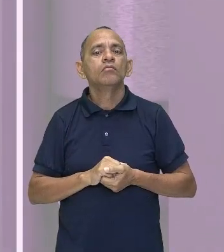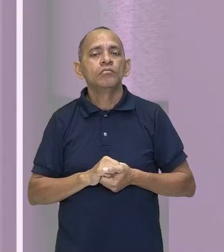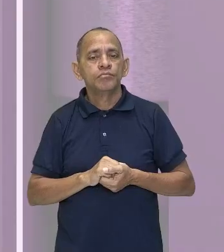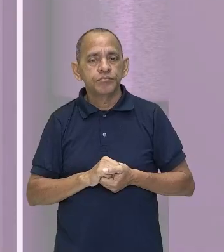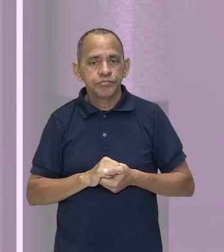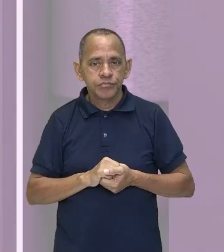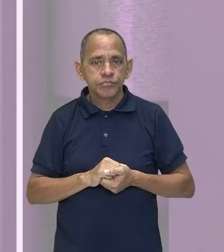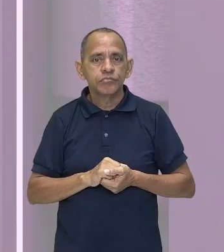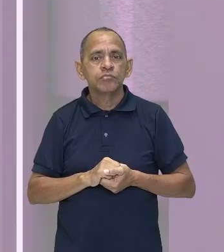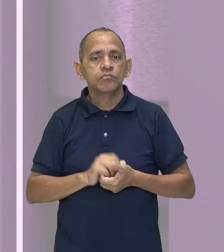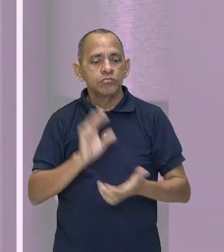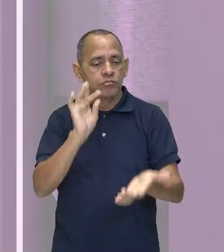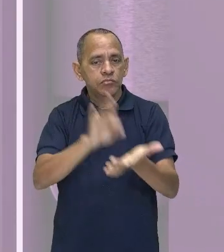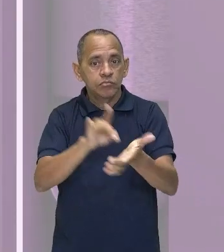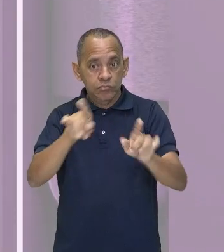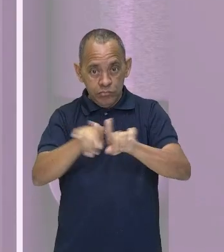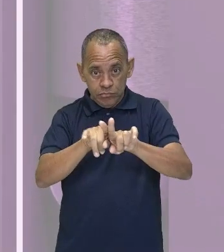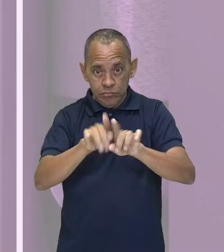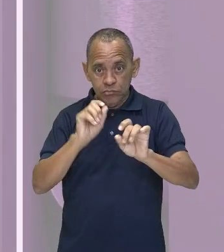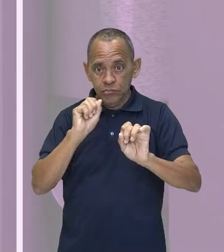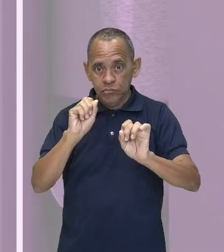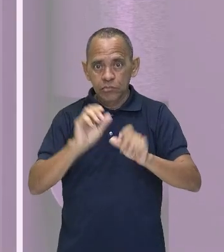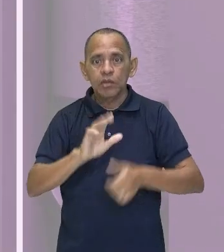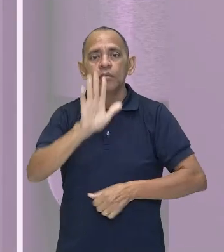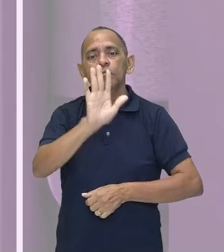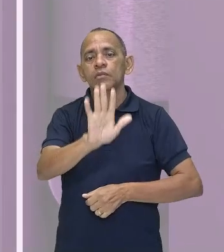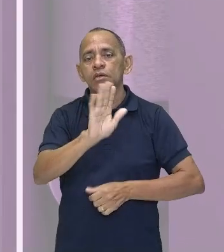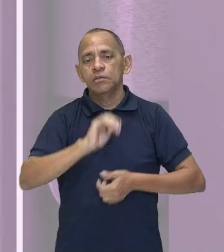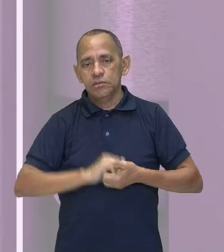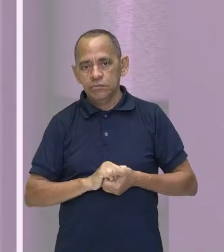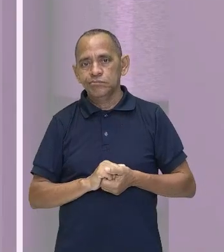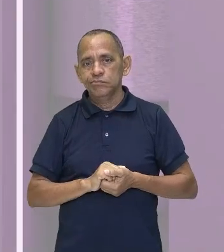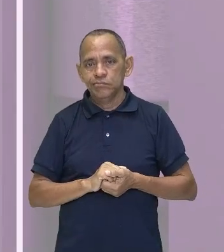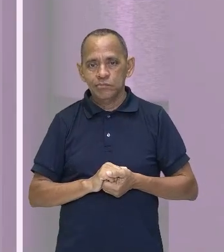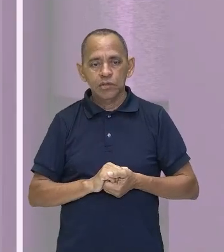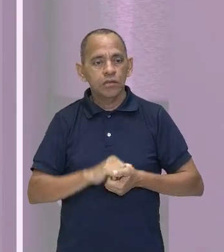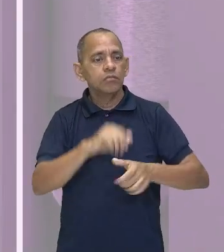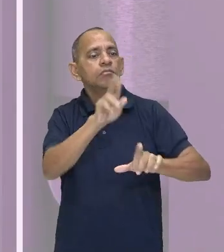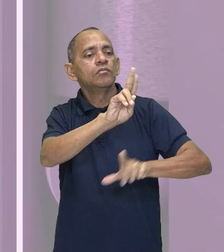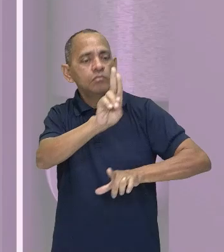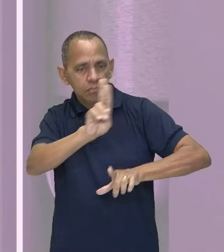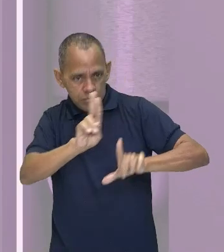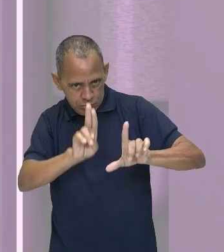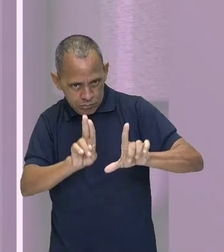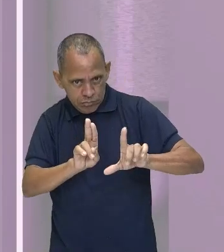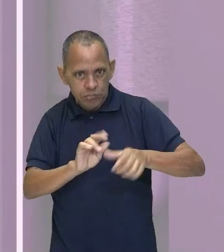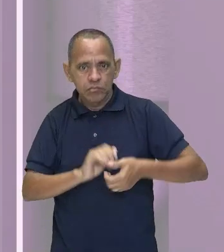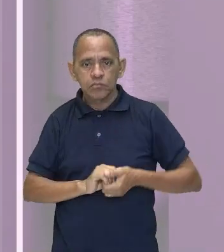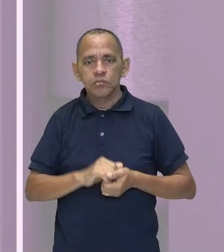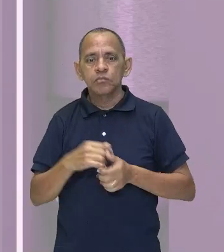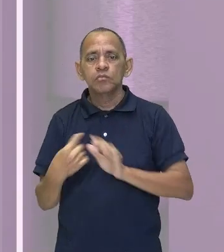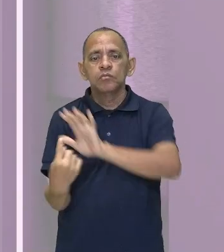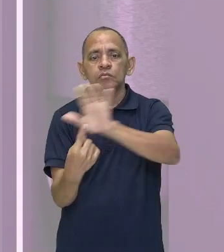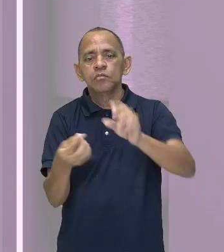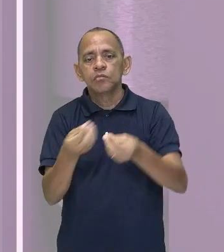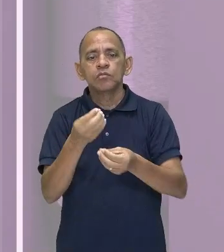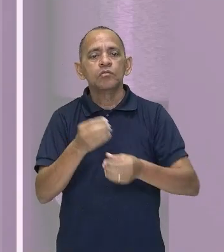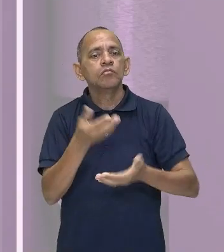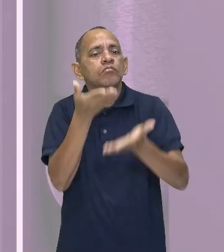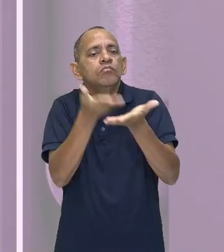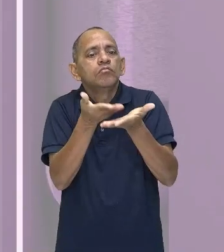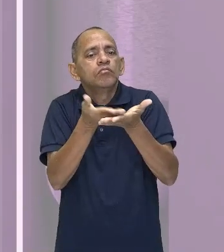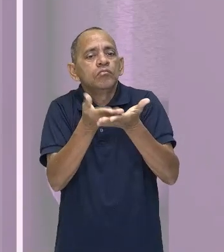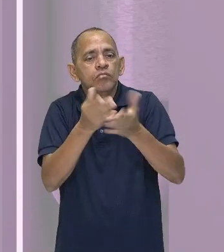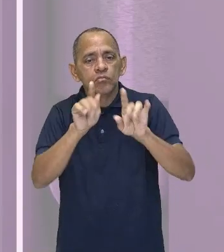né? Só que esses nomes, eles aparecem quando a gente estuda as tabelas, tá